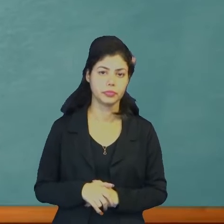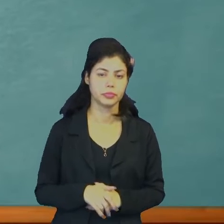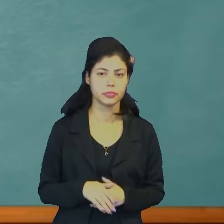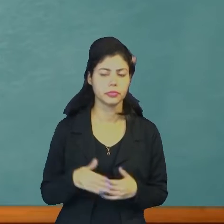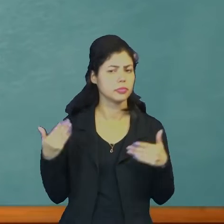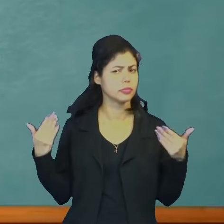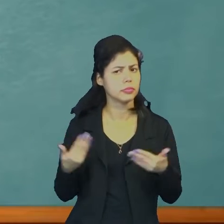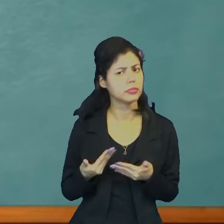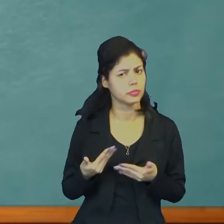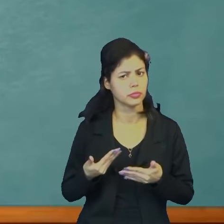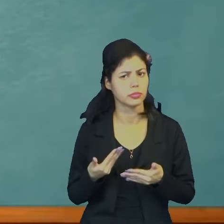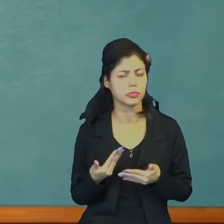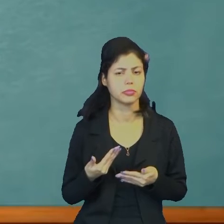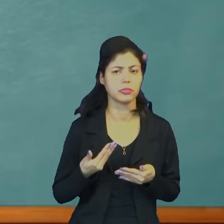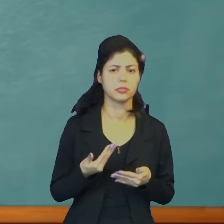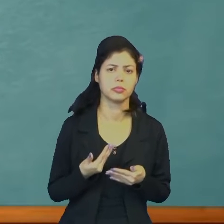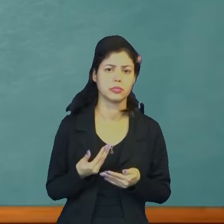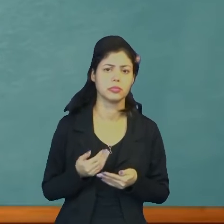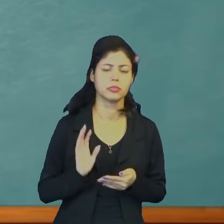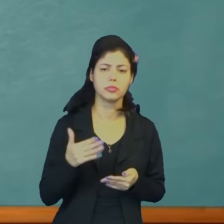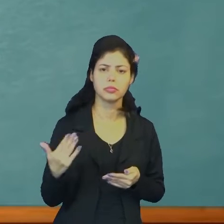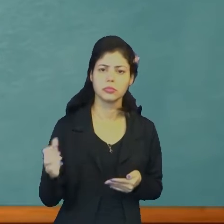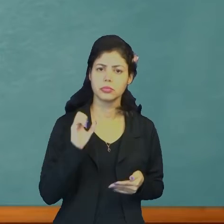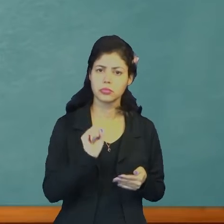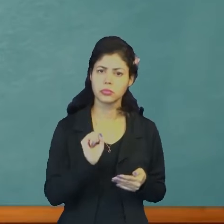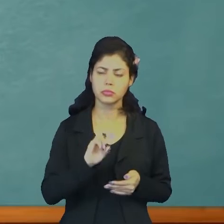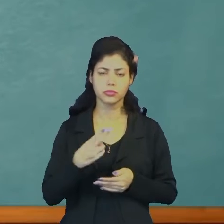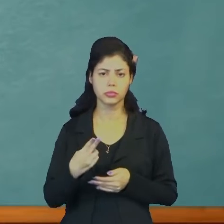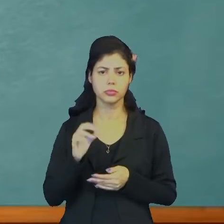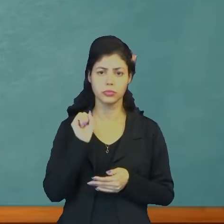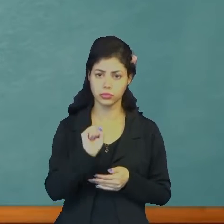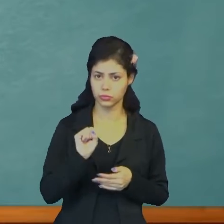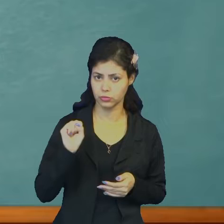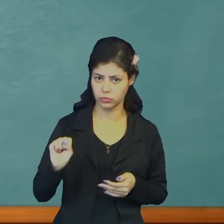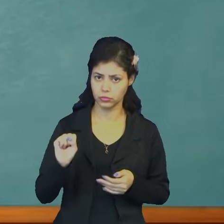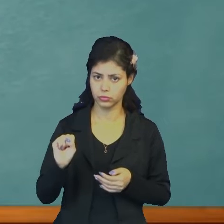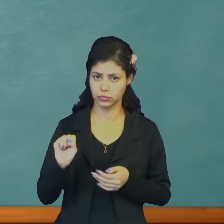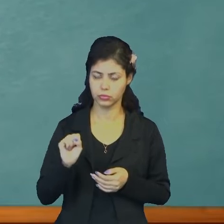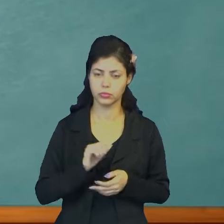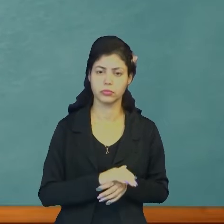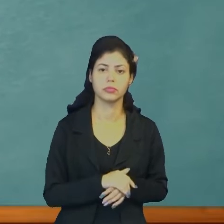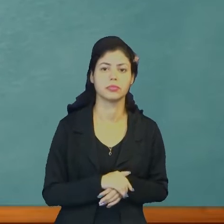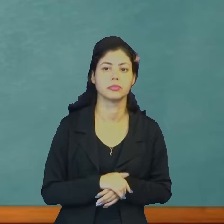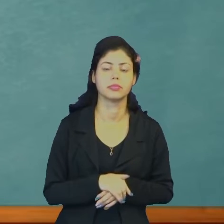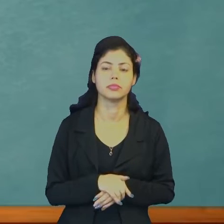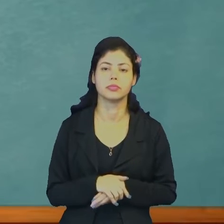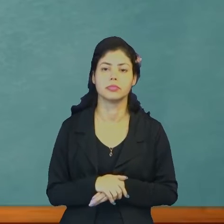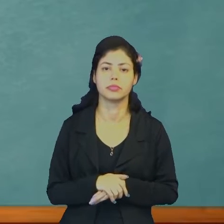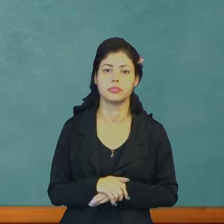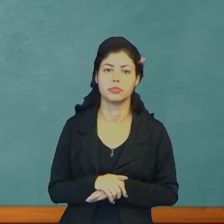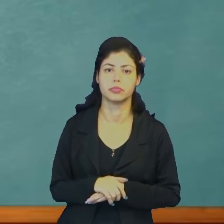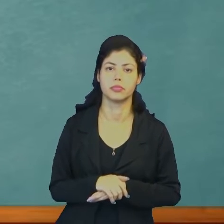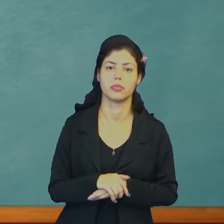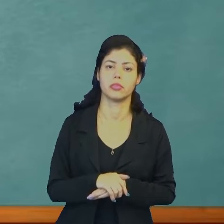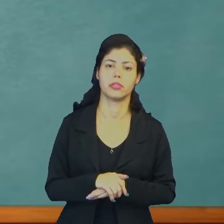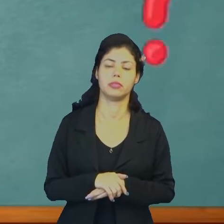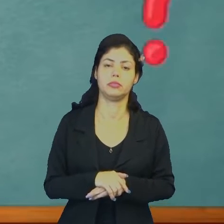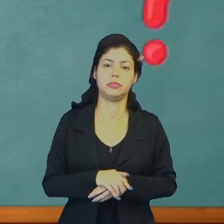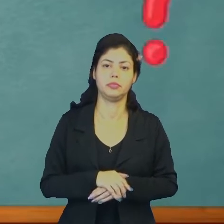Mas e agora? Quando eu uso um S e quando eu uso dois S's?